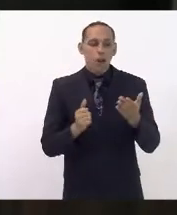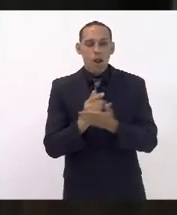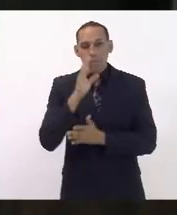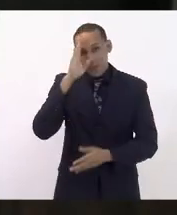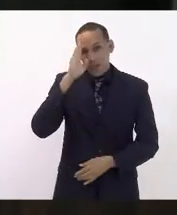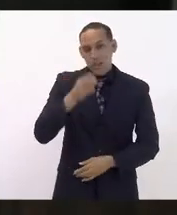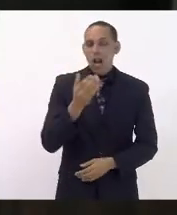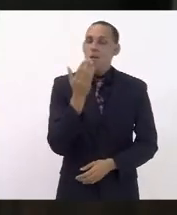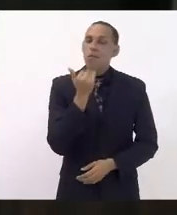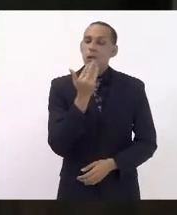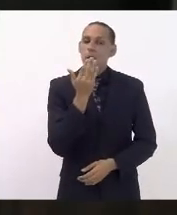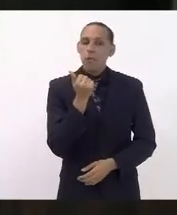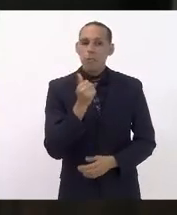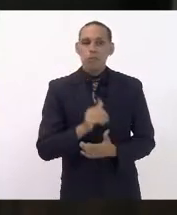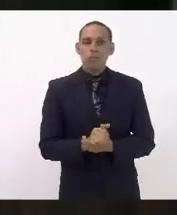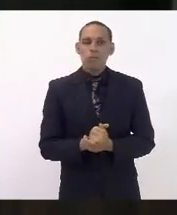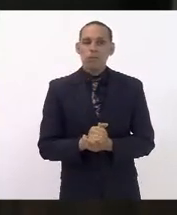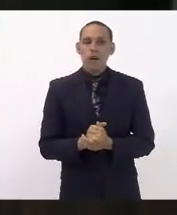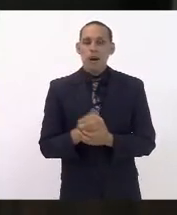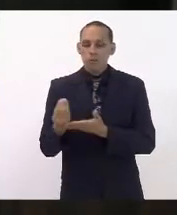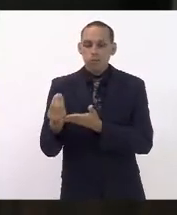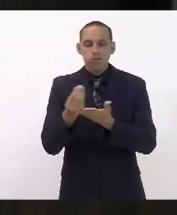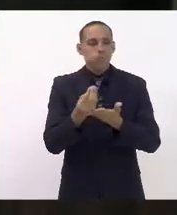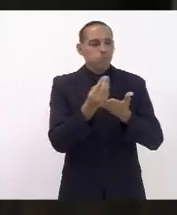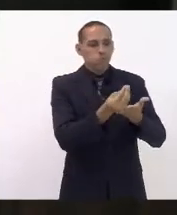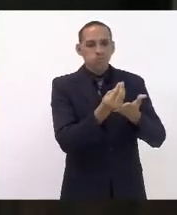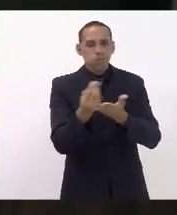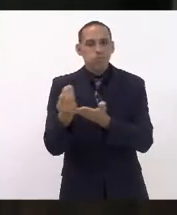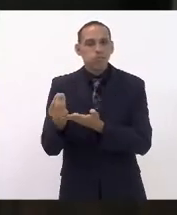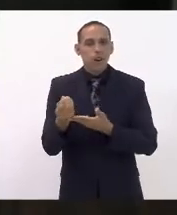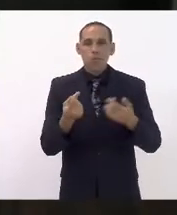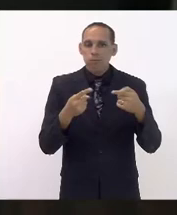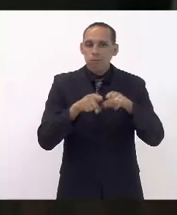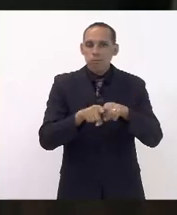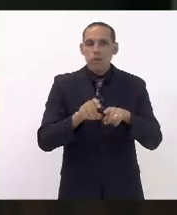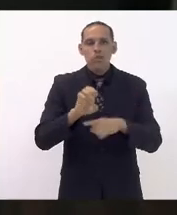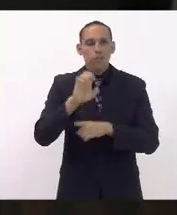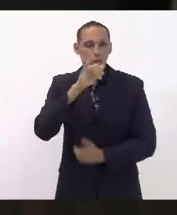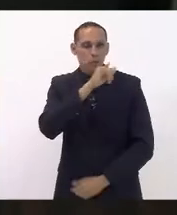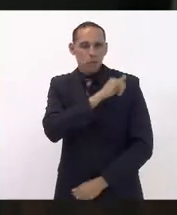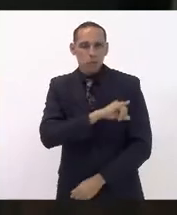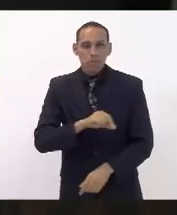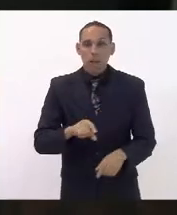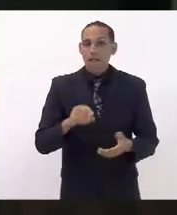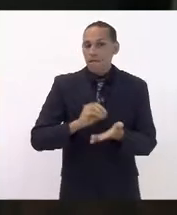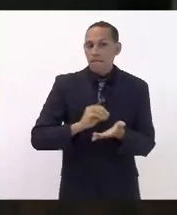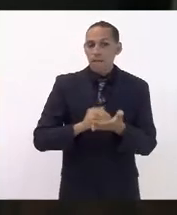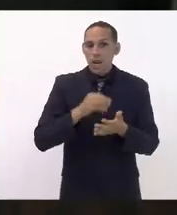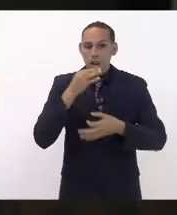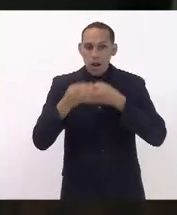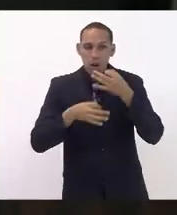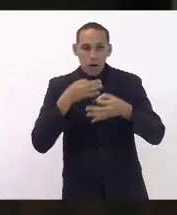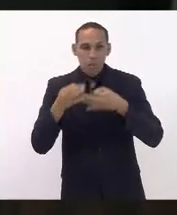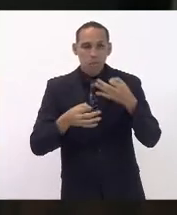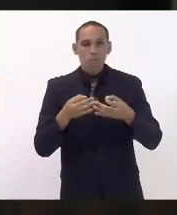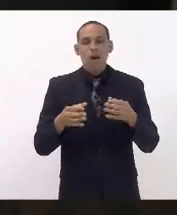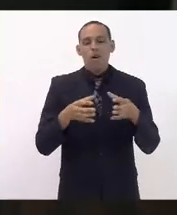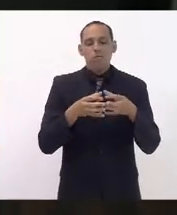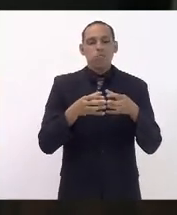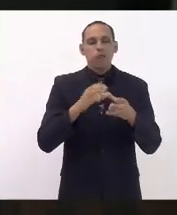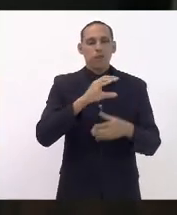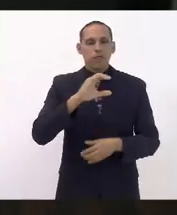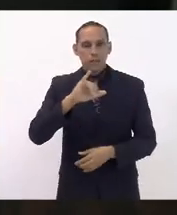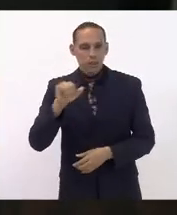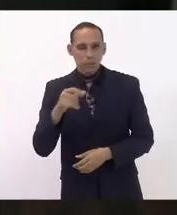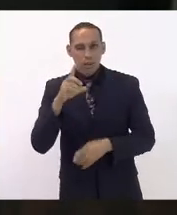de alimentos com doação simultânea no Estado do Rio de Janeiro. Pendente de pareceres das comissões de Constituição, Justiça, de Segurança Alimentar, Defesa dos Direitos